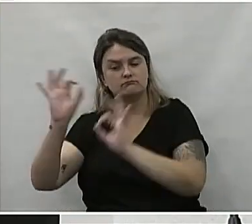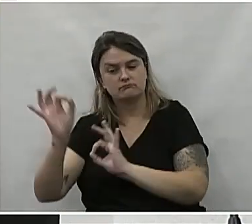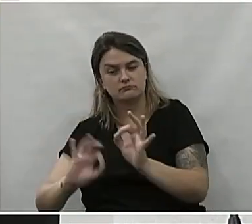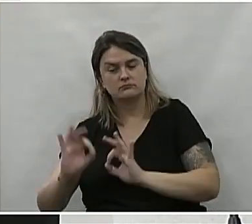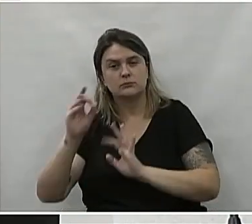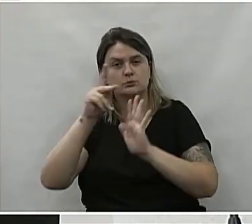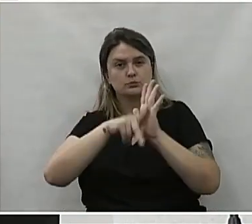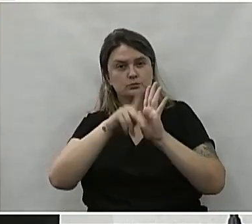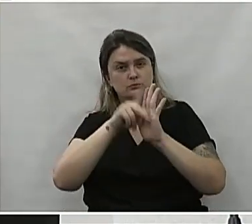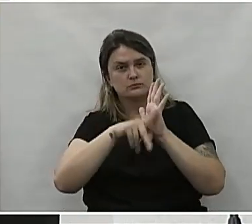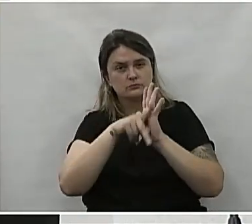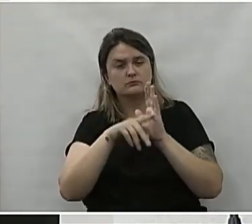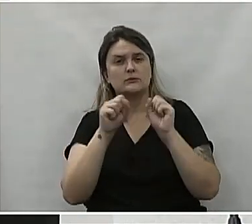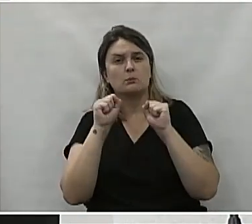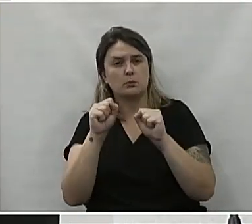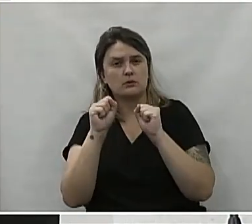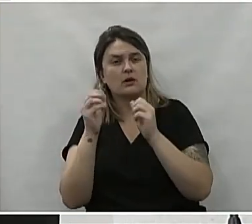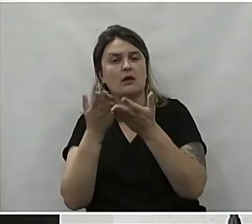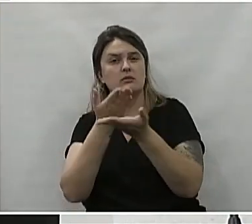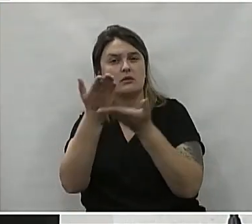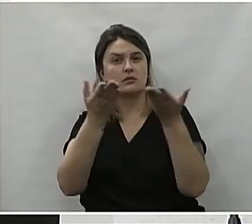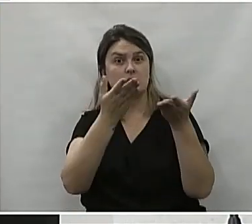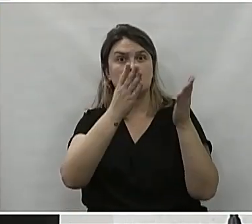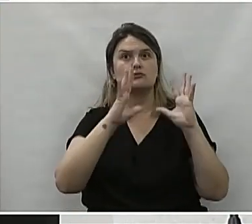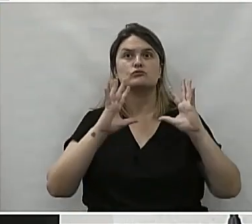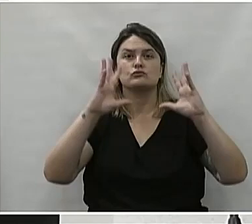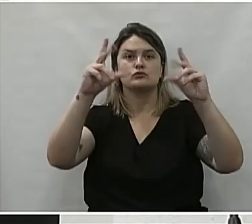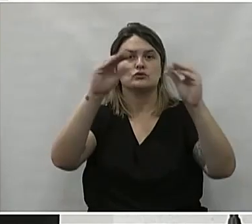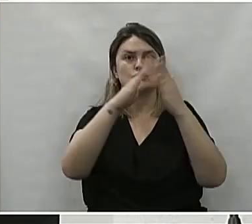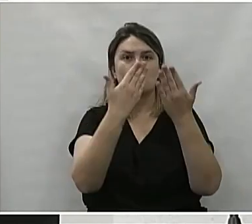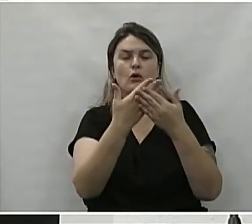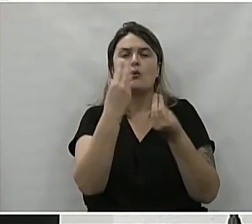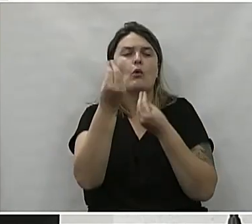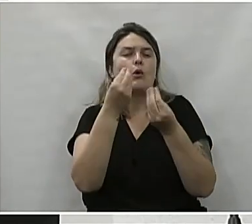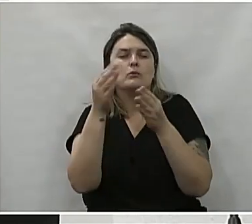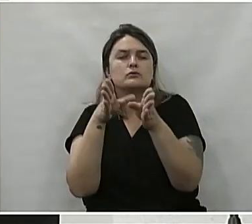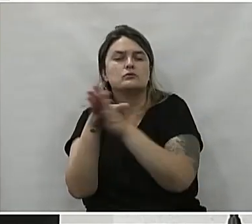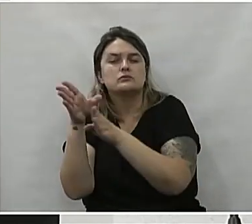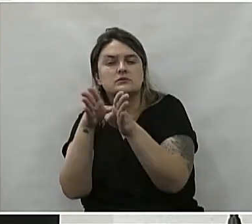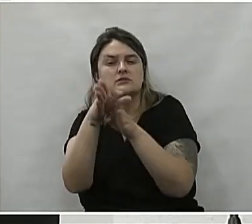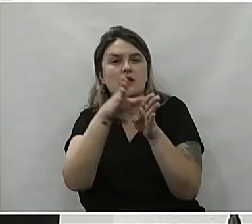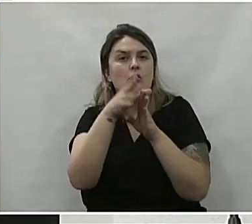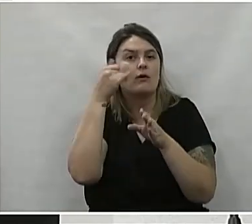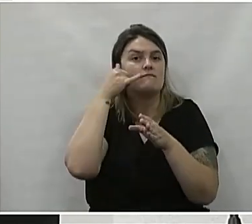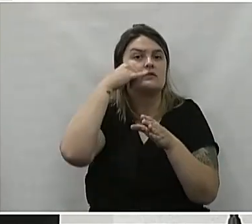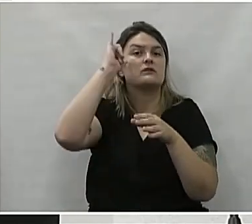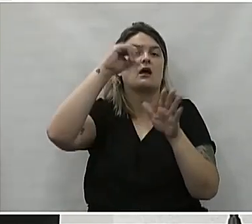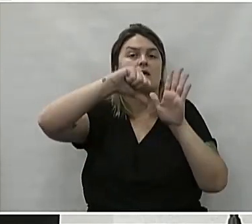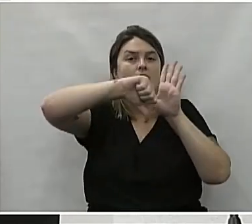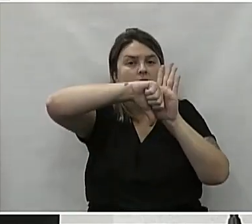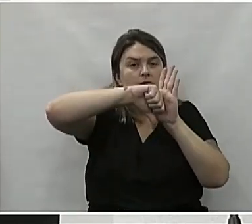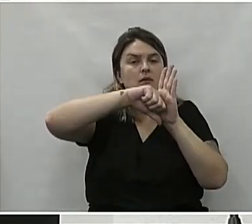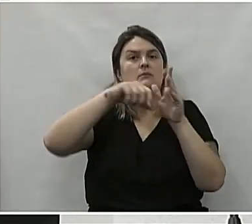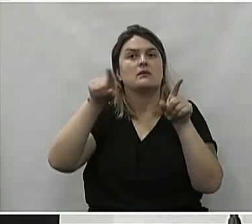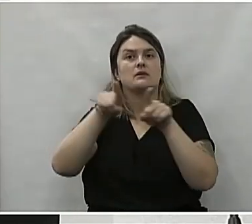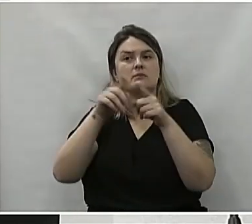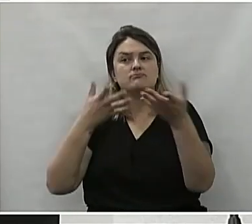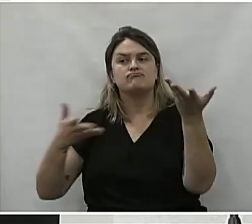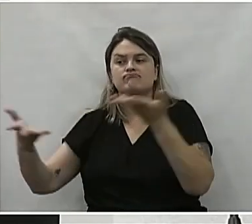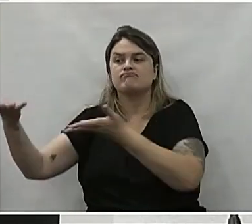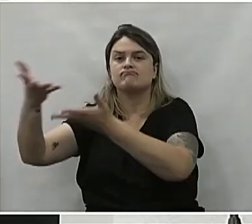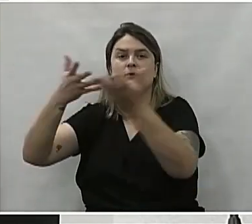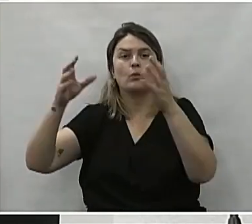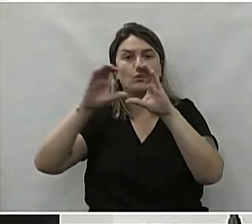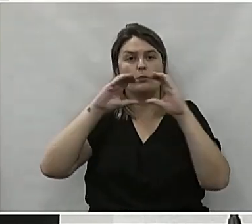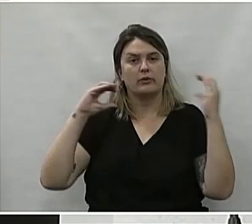programa Que pudesse Atender As escolas De forma A prevenir Os atos delituosos E envolver Toda a comunidade Escolar Na